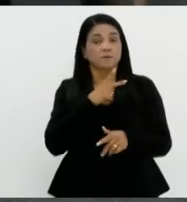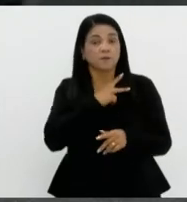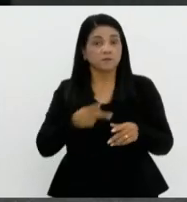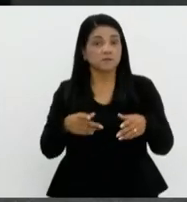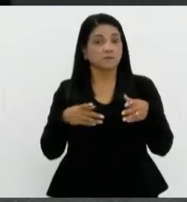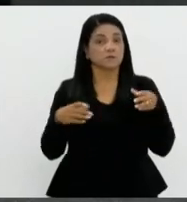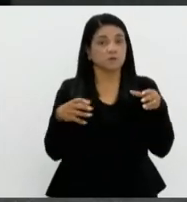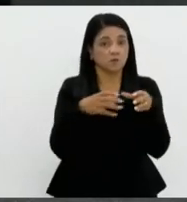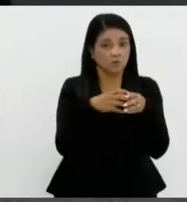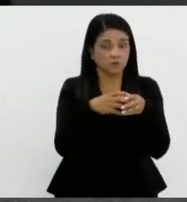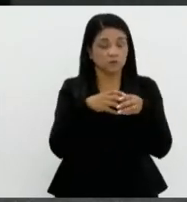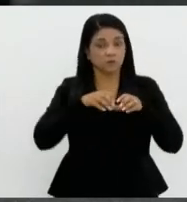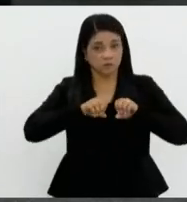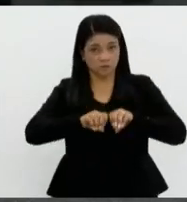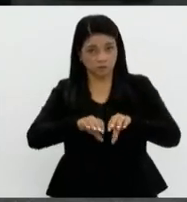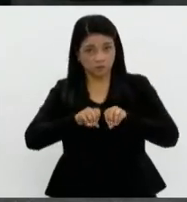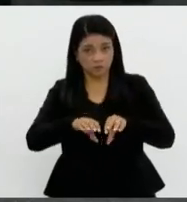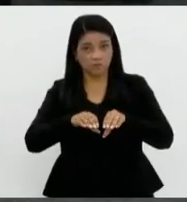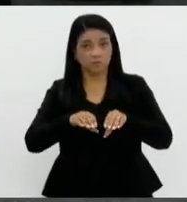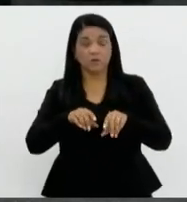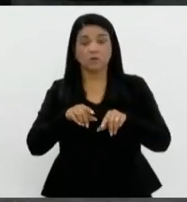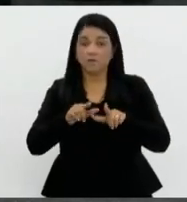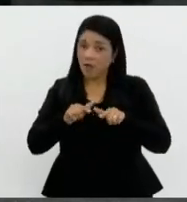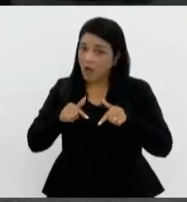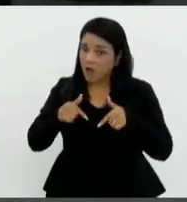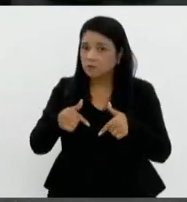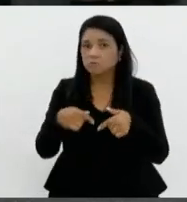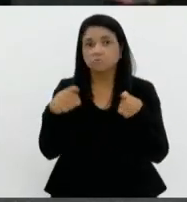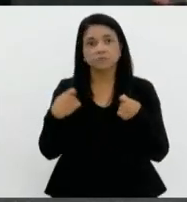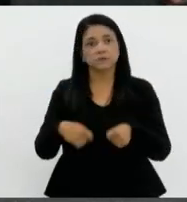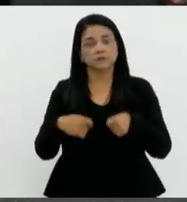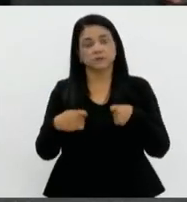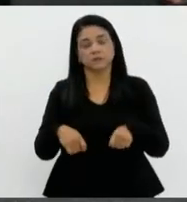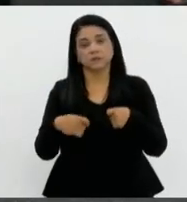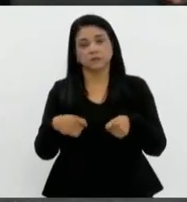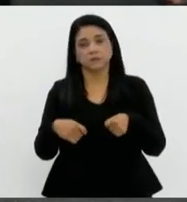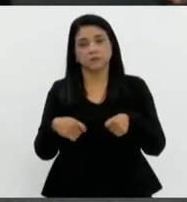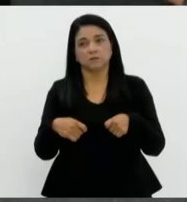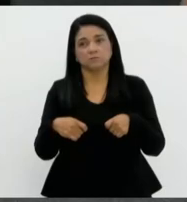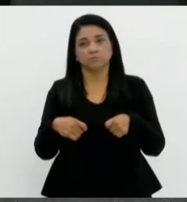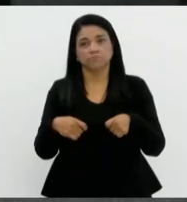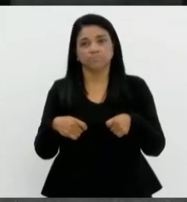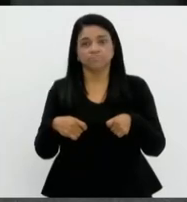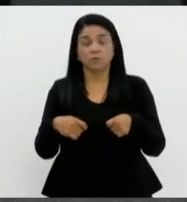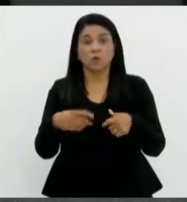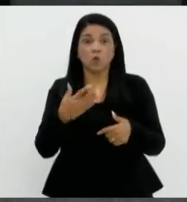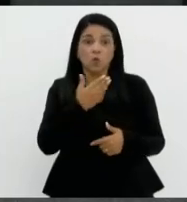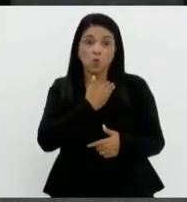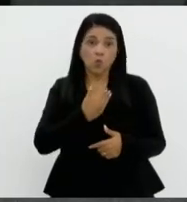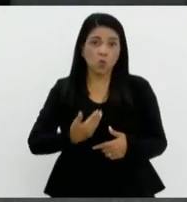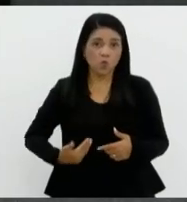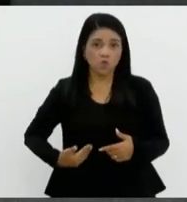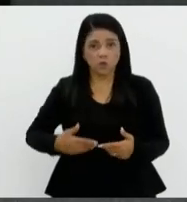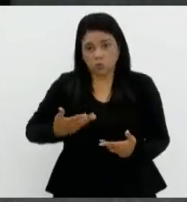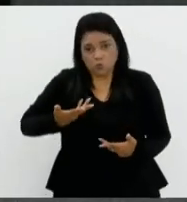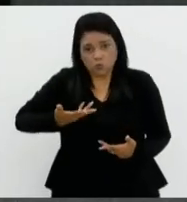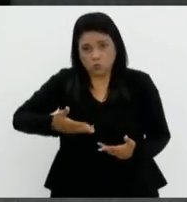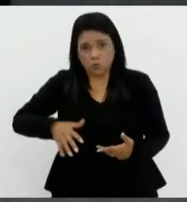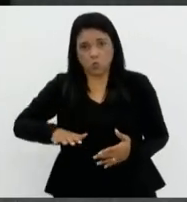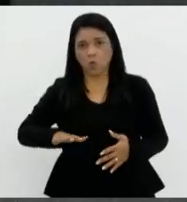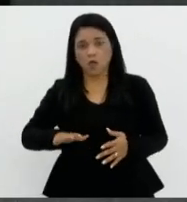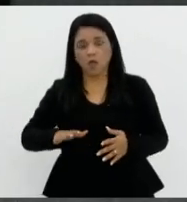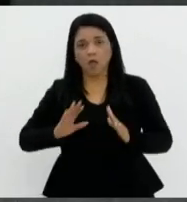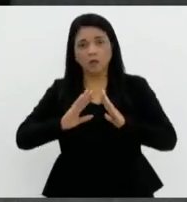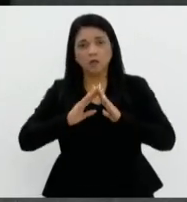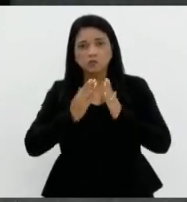comissão, seguramente vão agir, porque deve ser um descompasso. É claro que o governo não está querendo que a escola fique